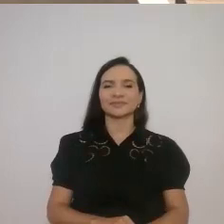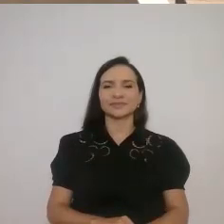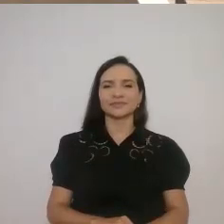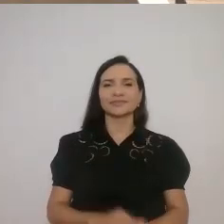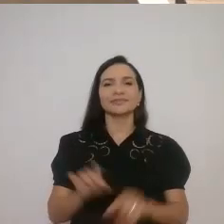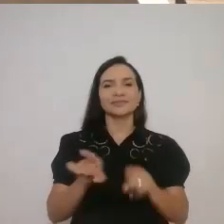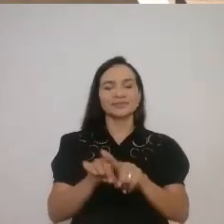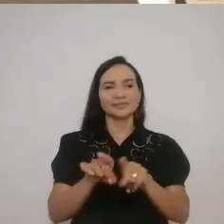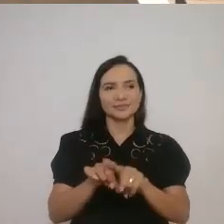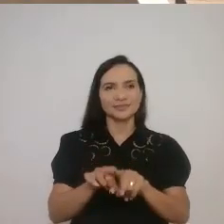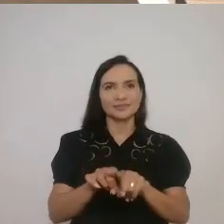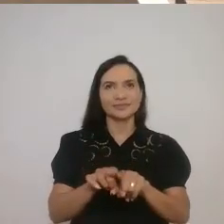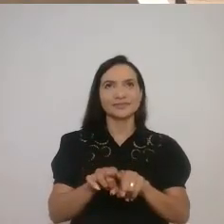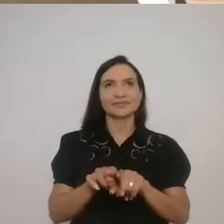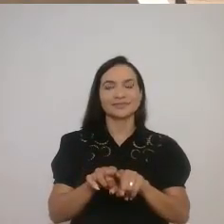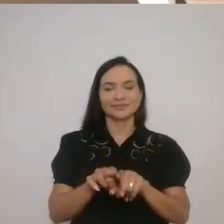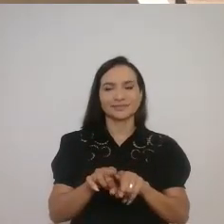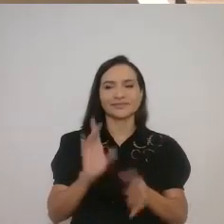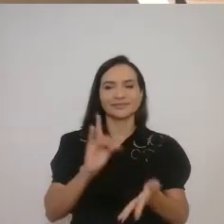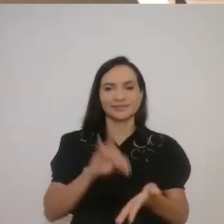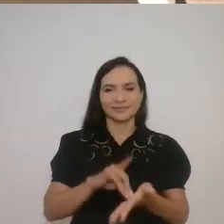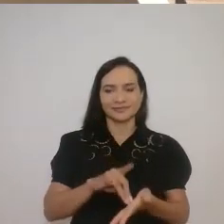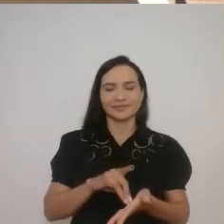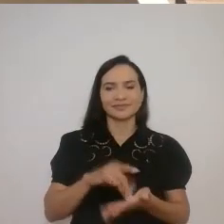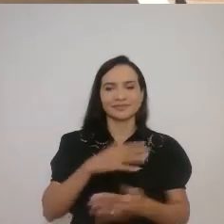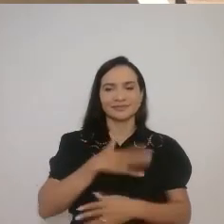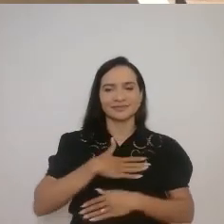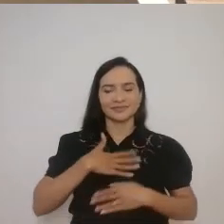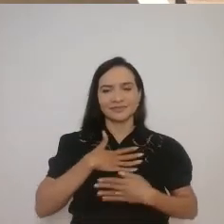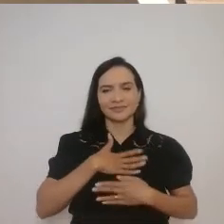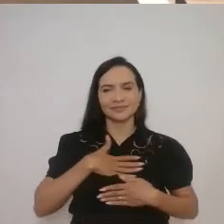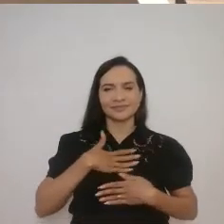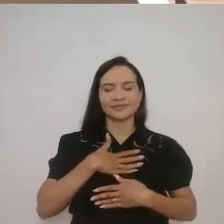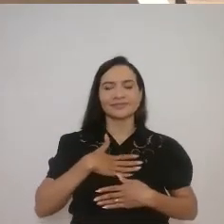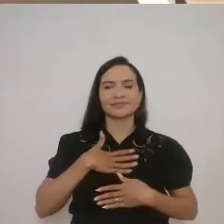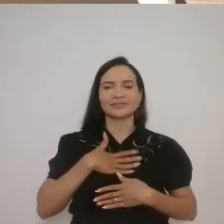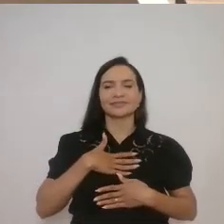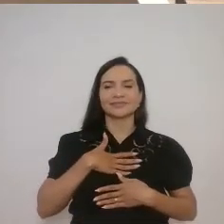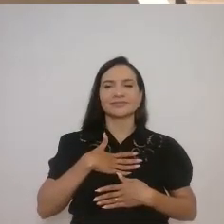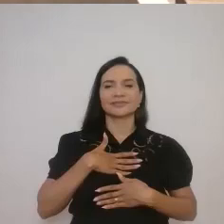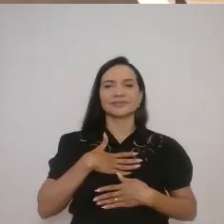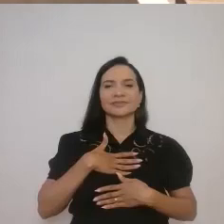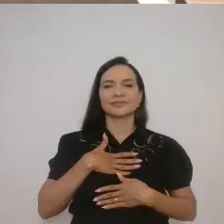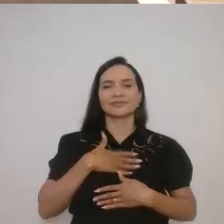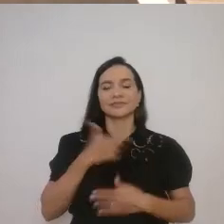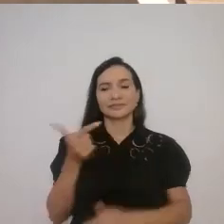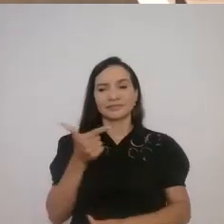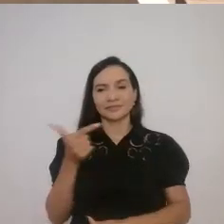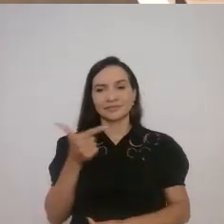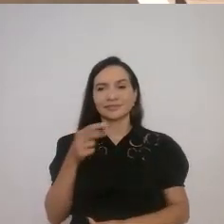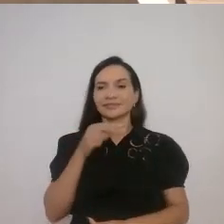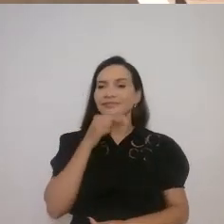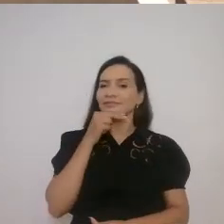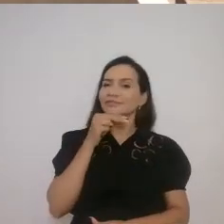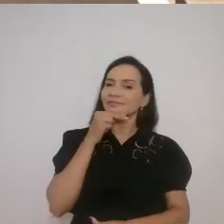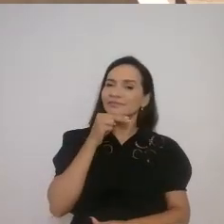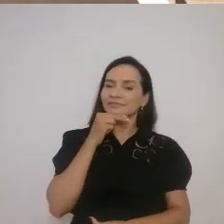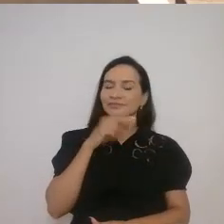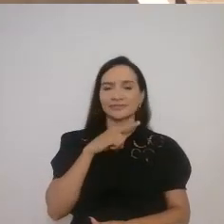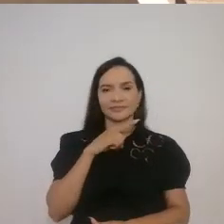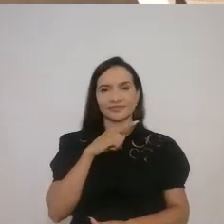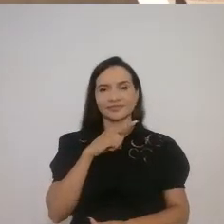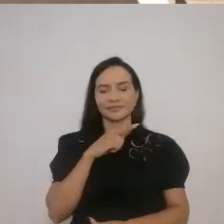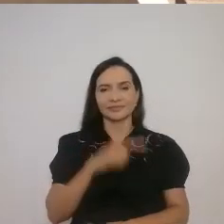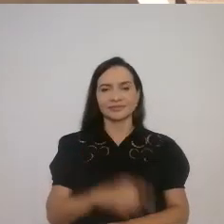só. É verdade. Nasceu agora o meu segundo neto, né? Henri Cornélio, porque coloca lá tudo Cornélio,